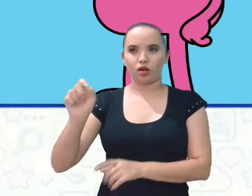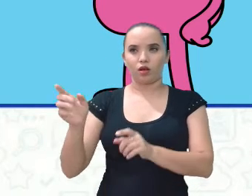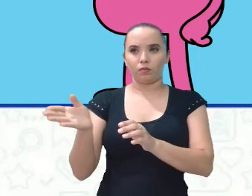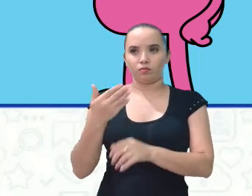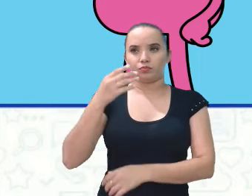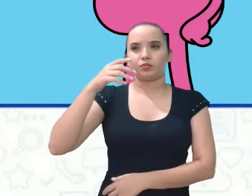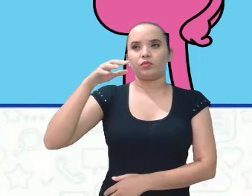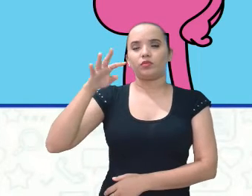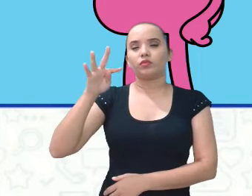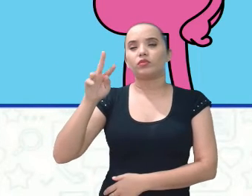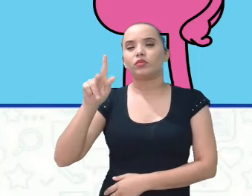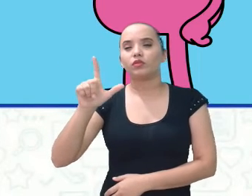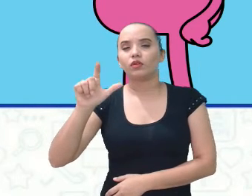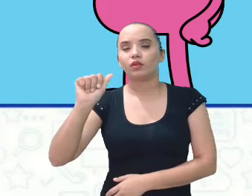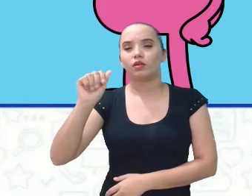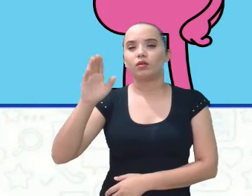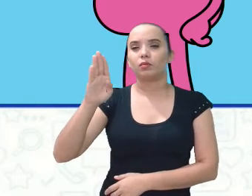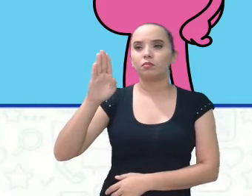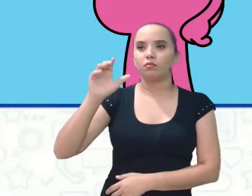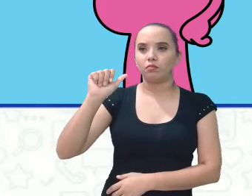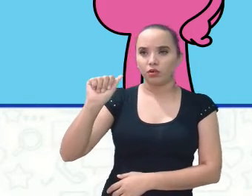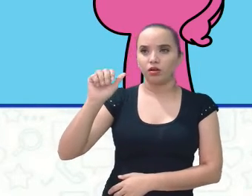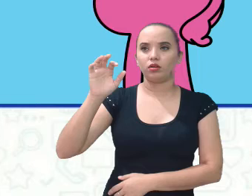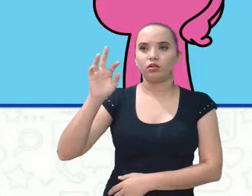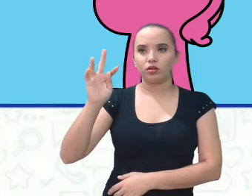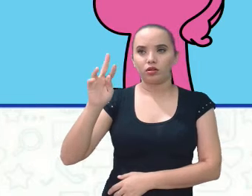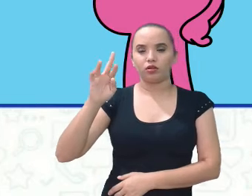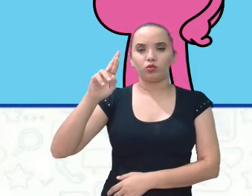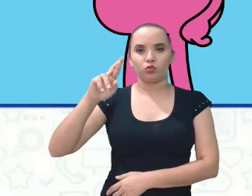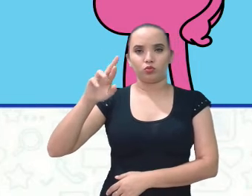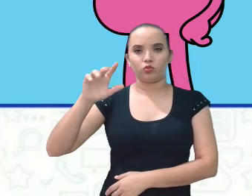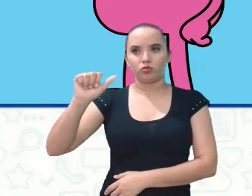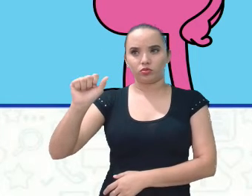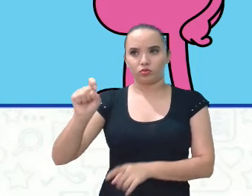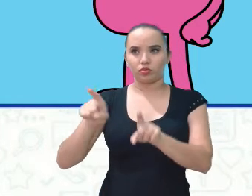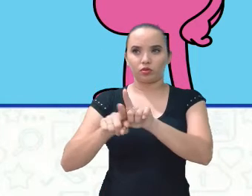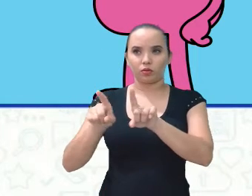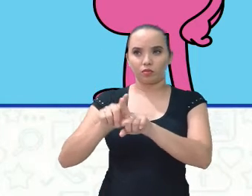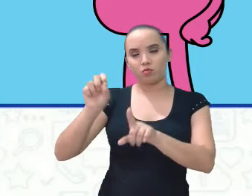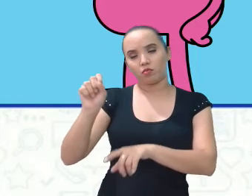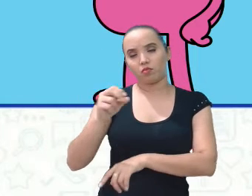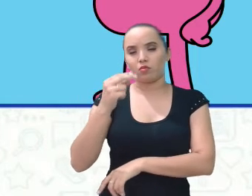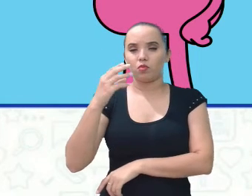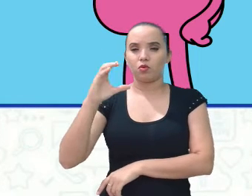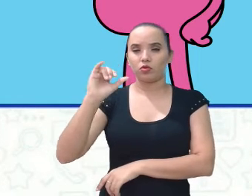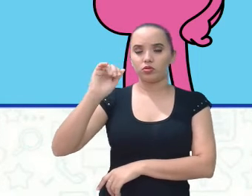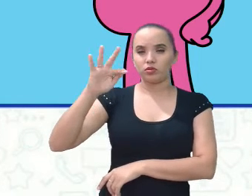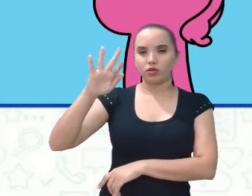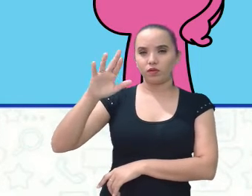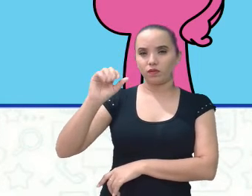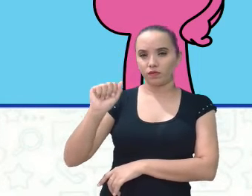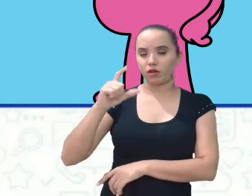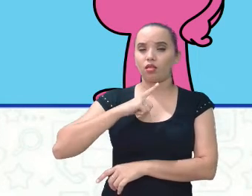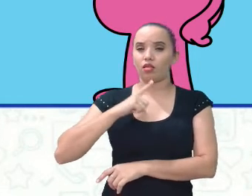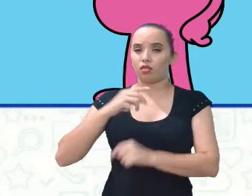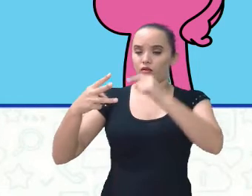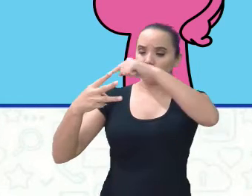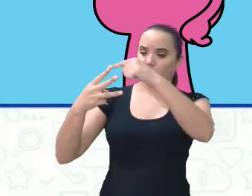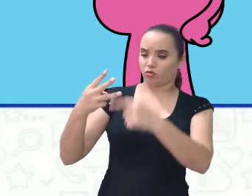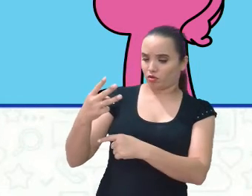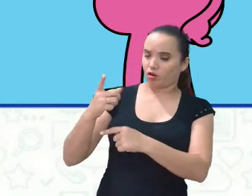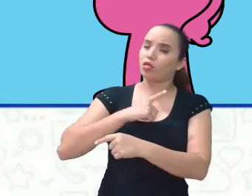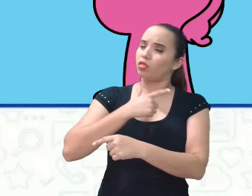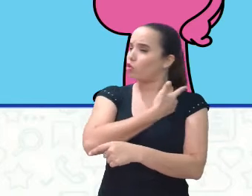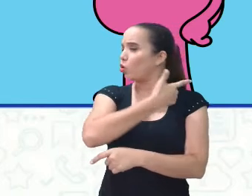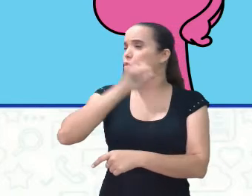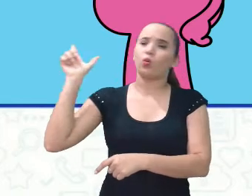formas de notação musical que existem. Quer dizer, existem outras que a gente não conhece, que são praticadas em